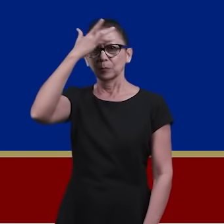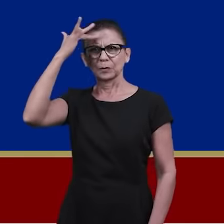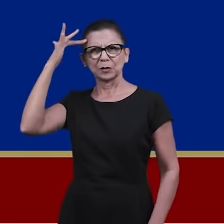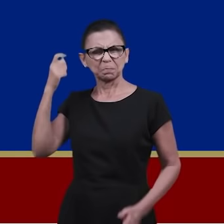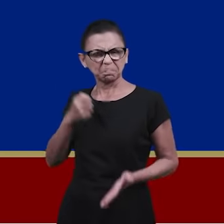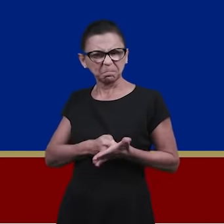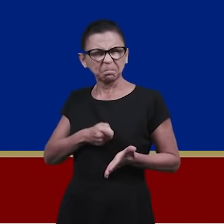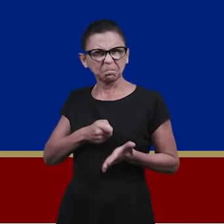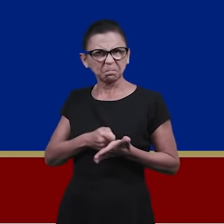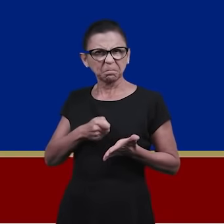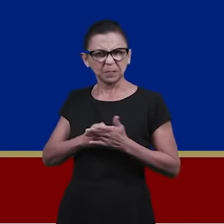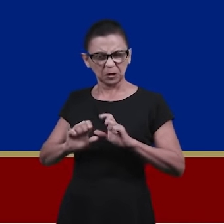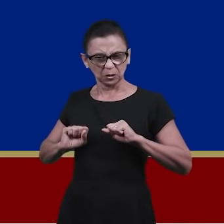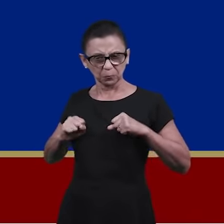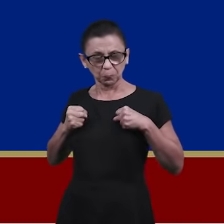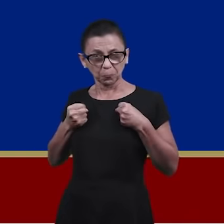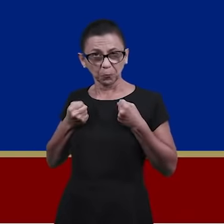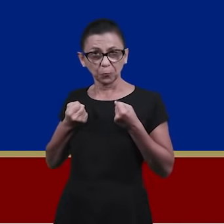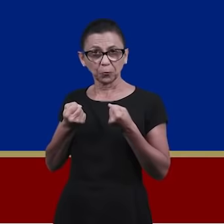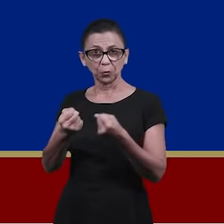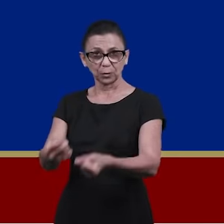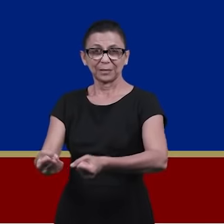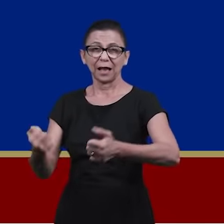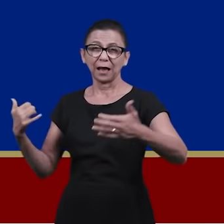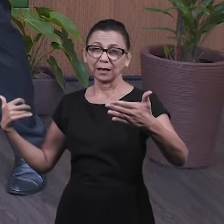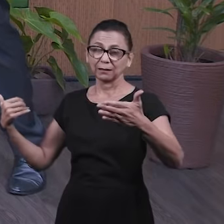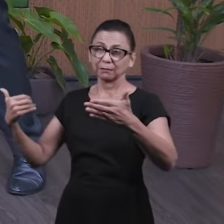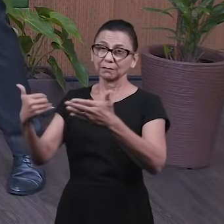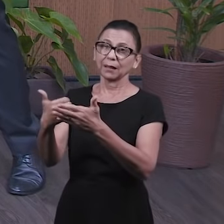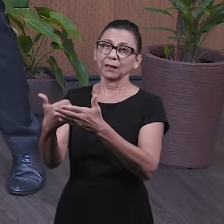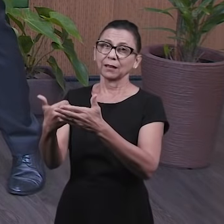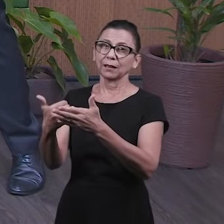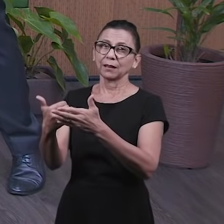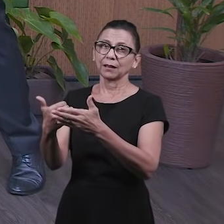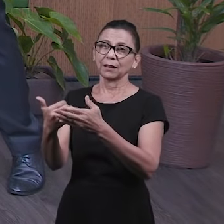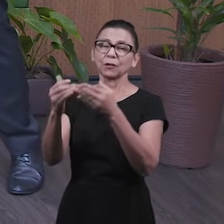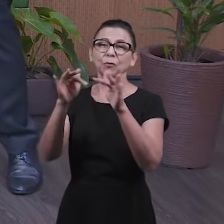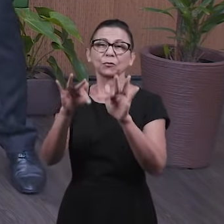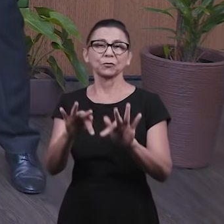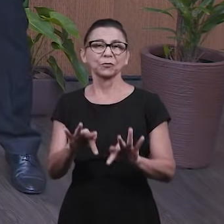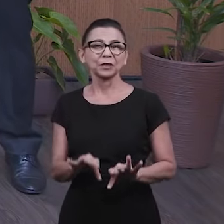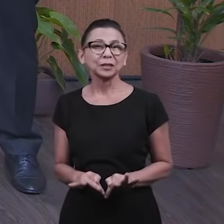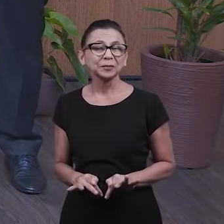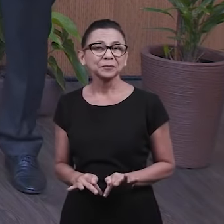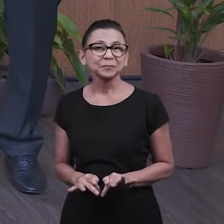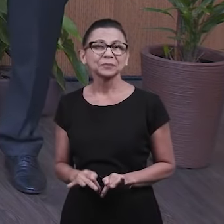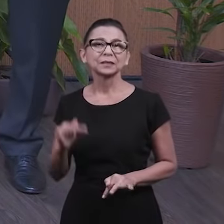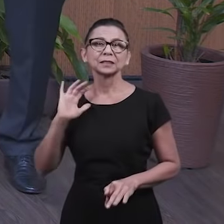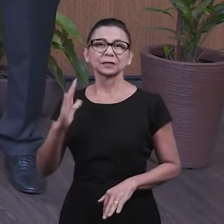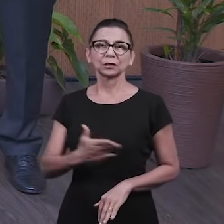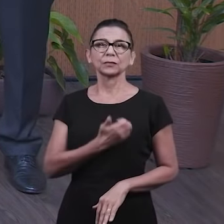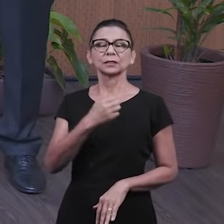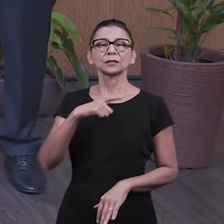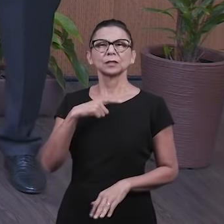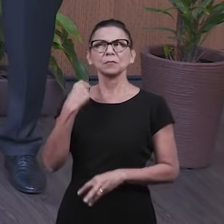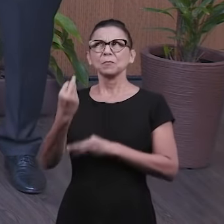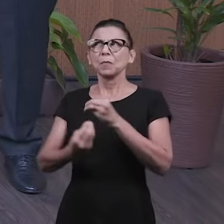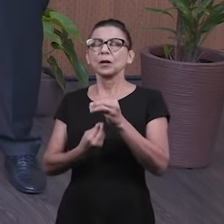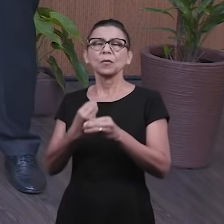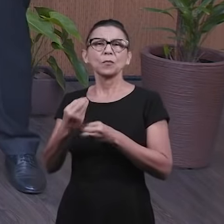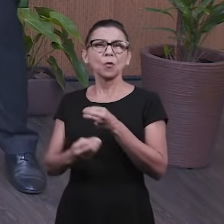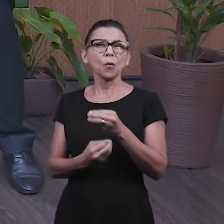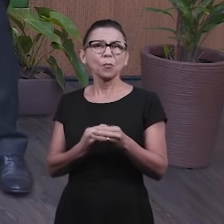fim será salvo. E perseverar como? Na oração, no louvor, na palavra,